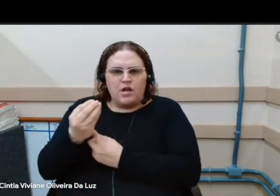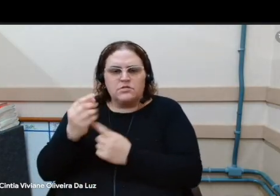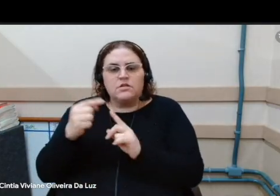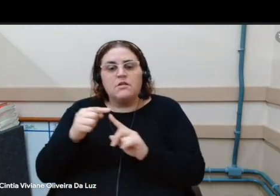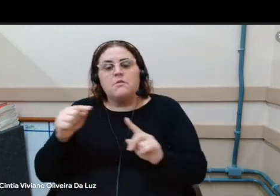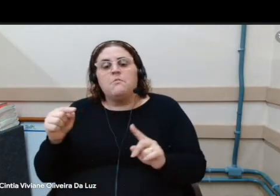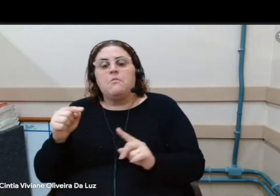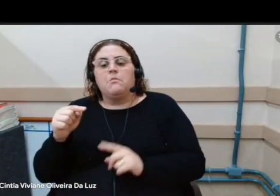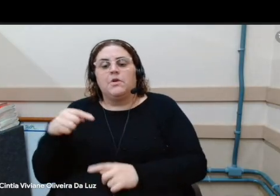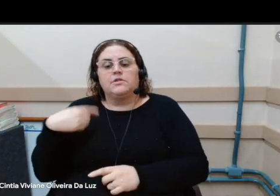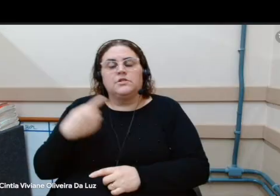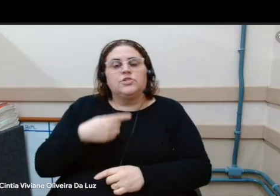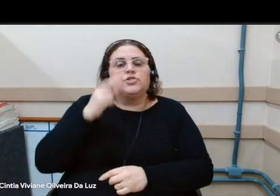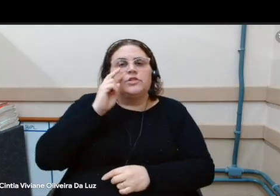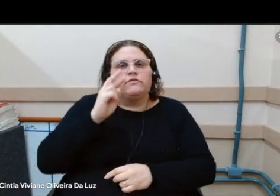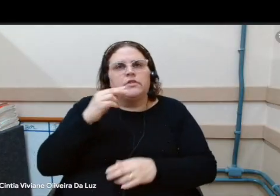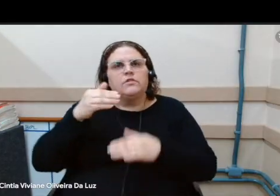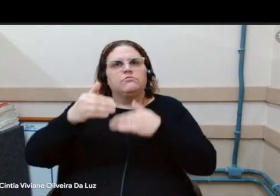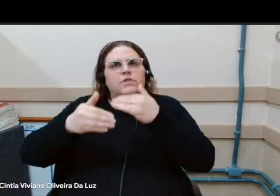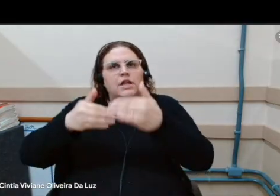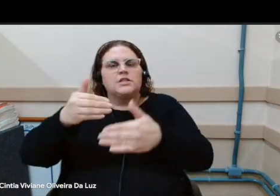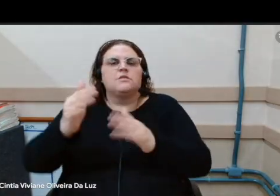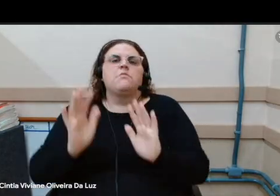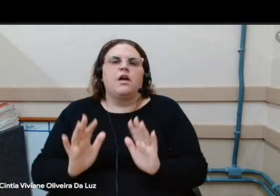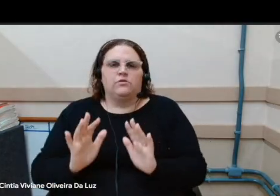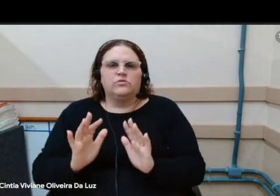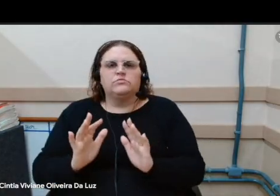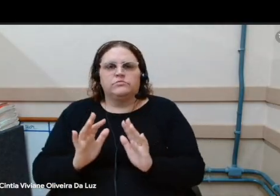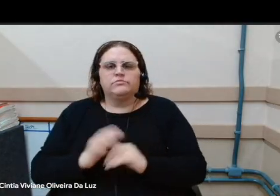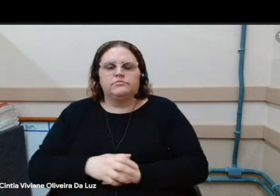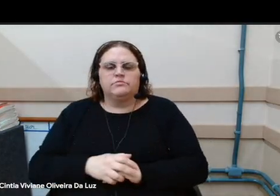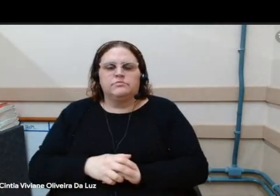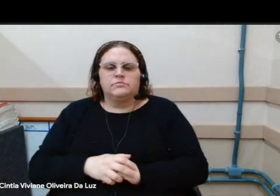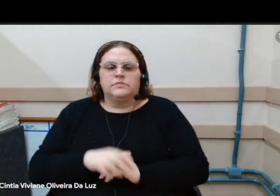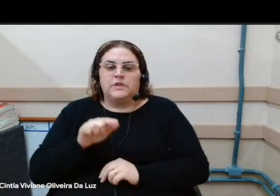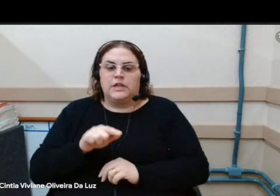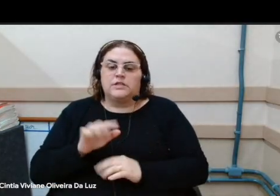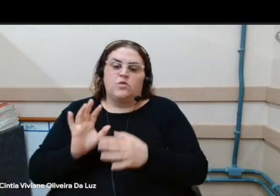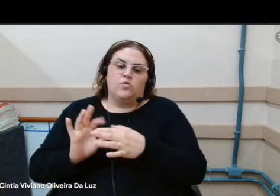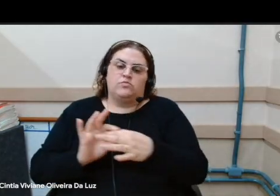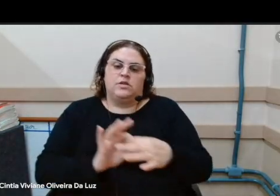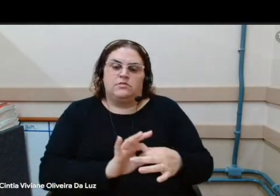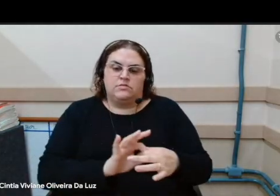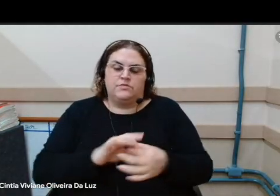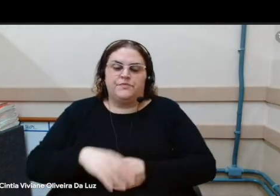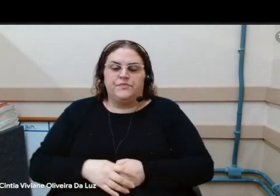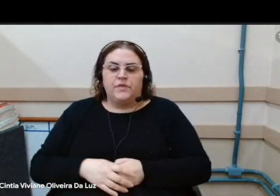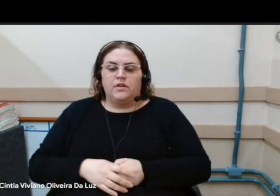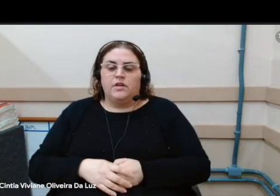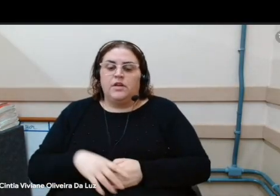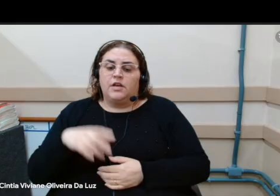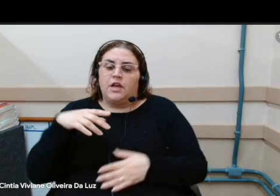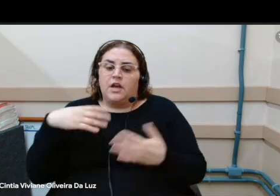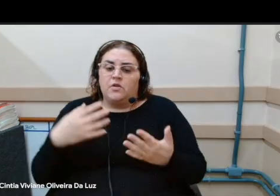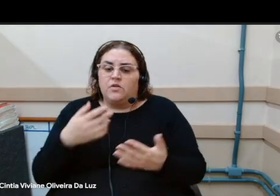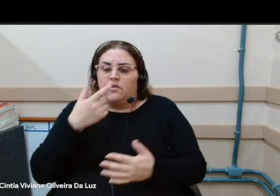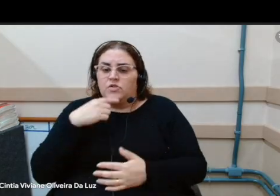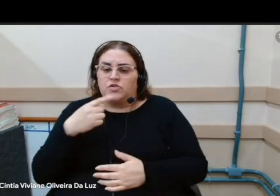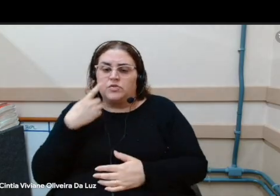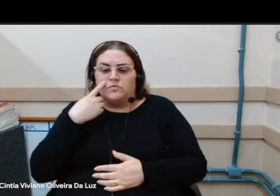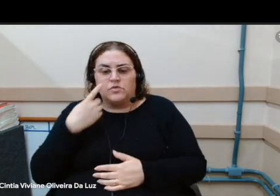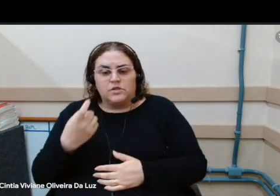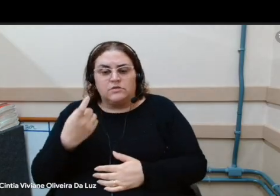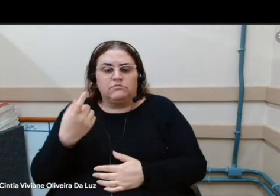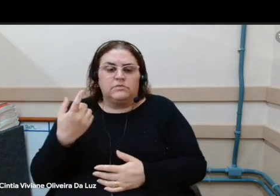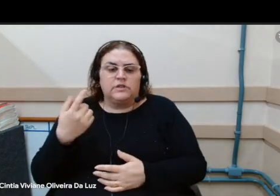gente vem num crescimento disso né desse contexto e daí eu acho que o que cabe a pergunta e o que tem me interessado é